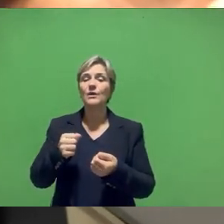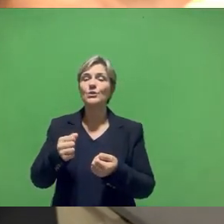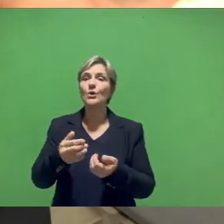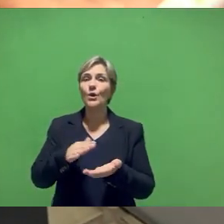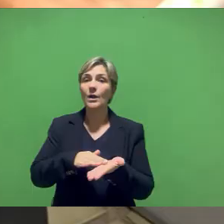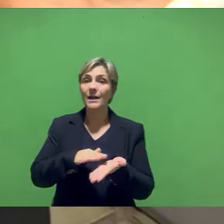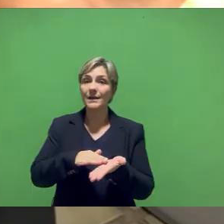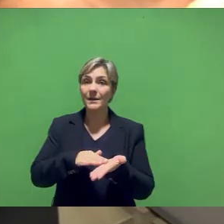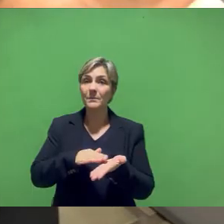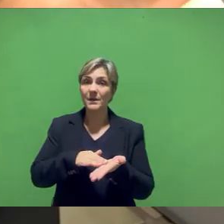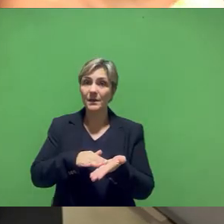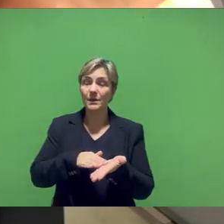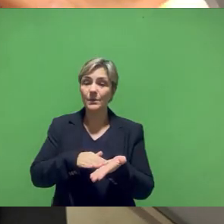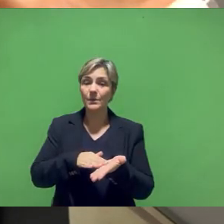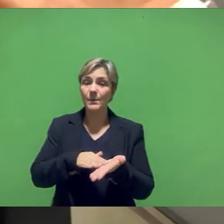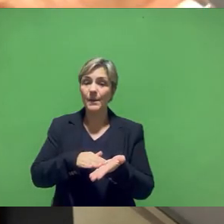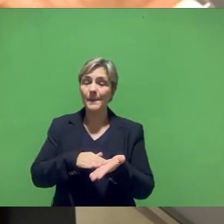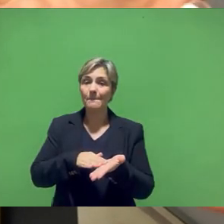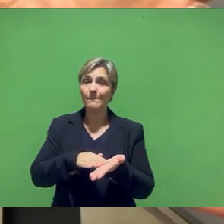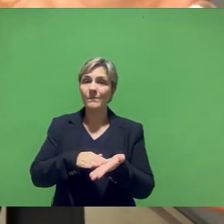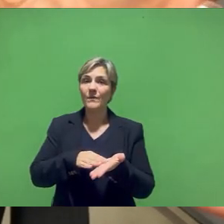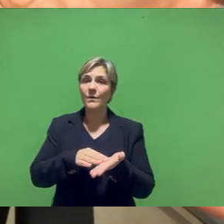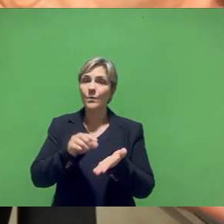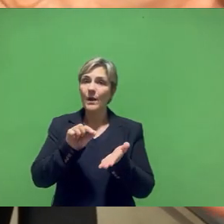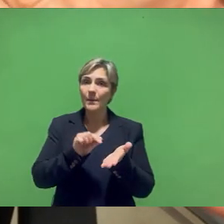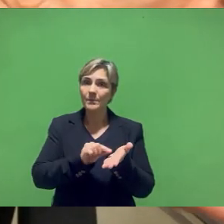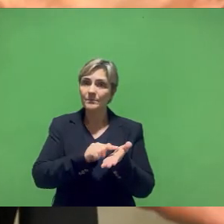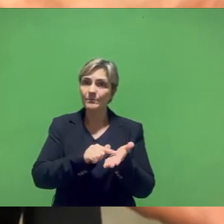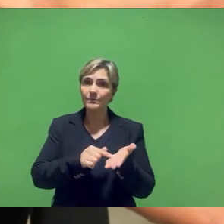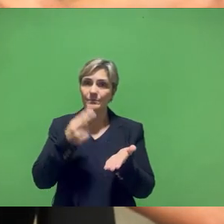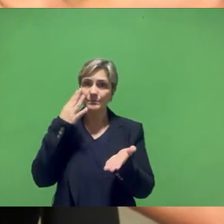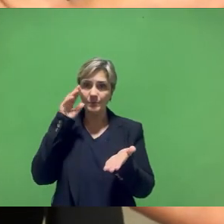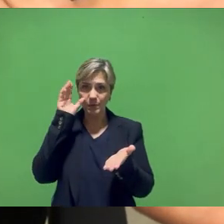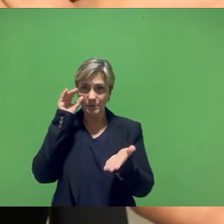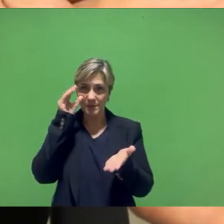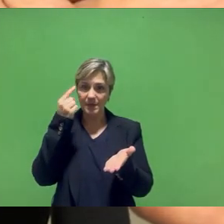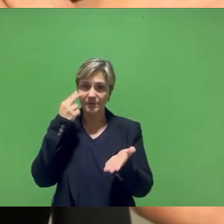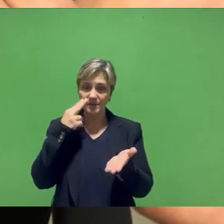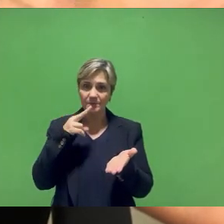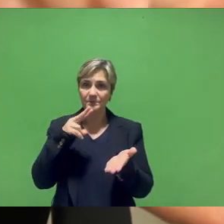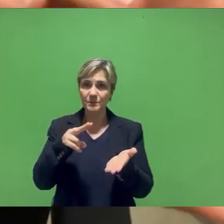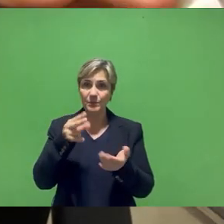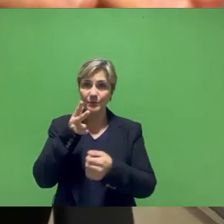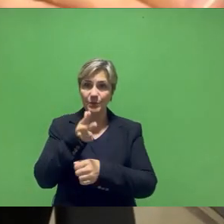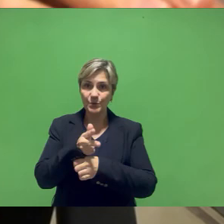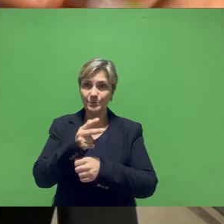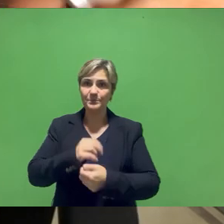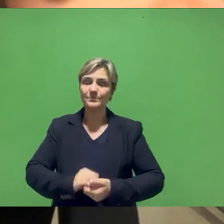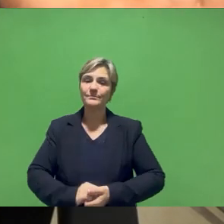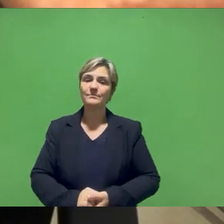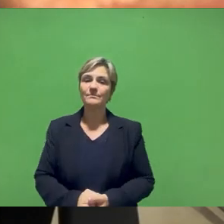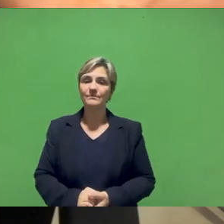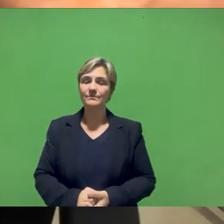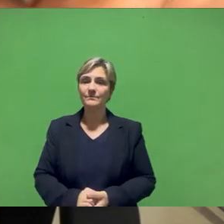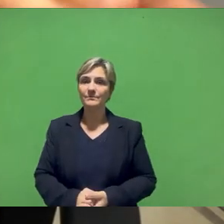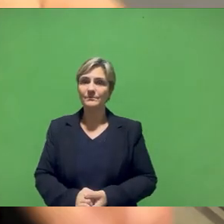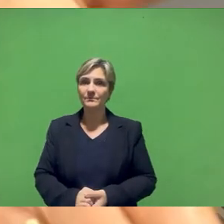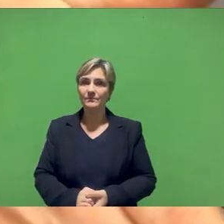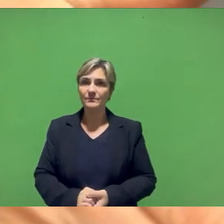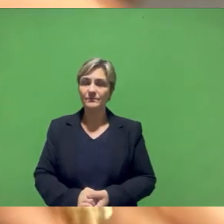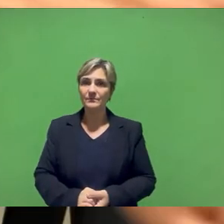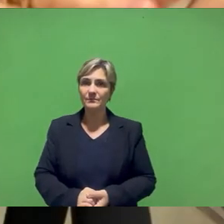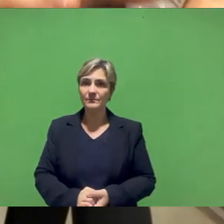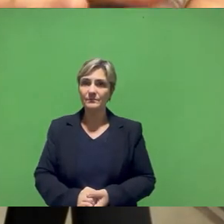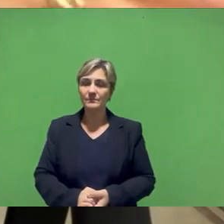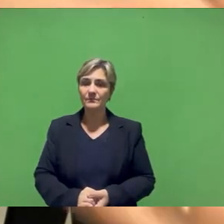na mão, na palma da mão, com essa ponta virada para baixo. E nós vamos fazer esse tipo de movimento aqui,